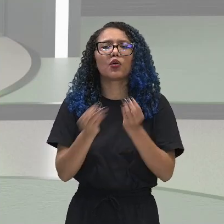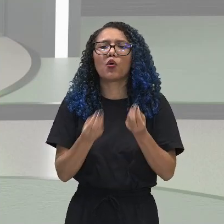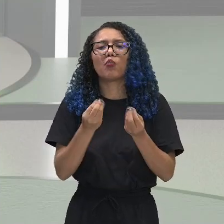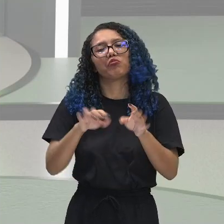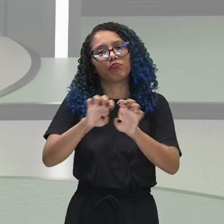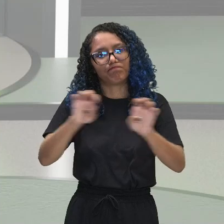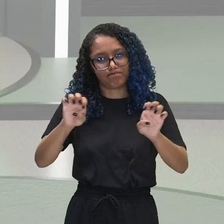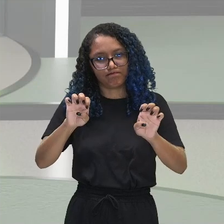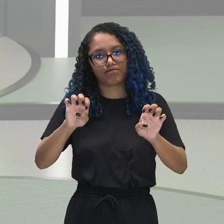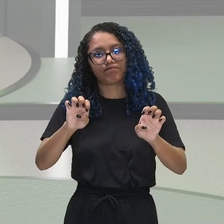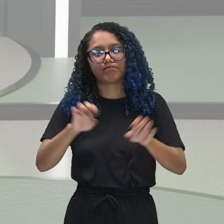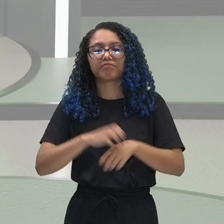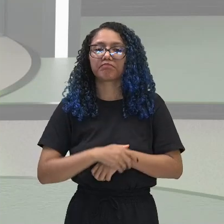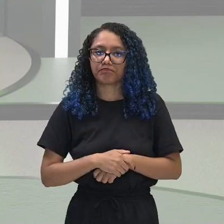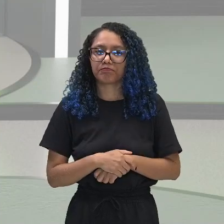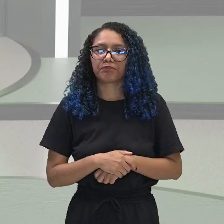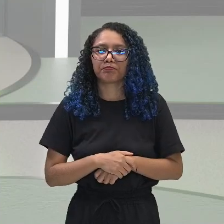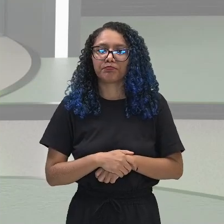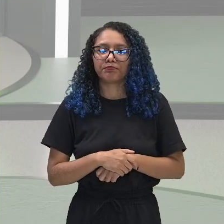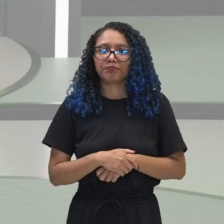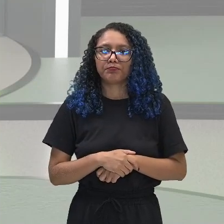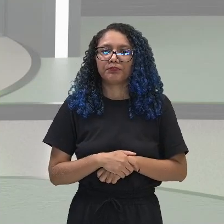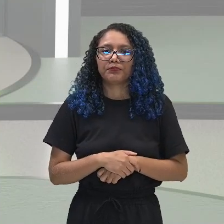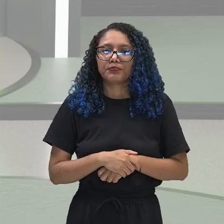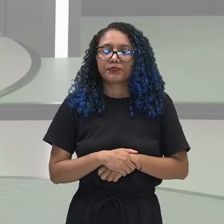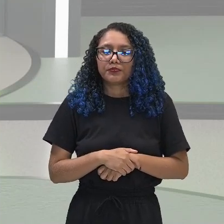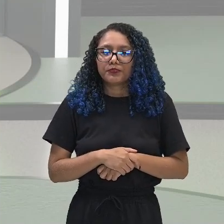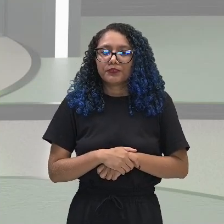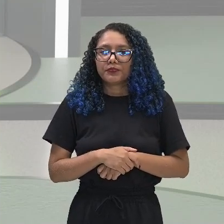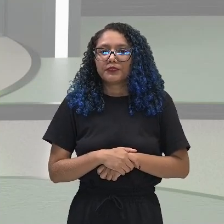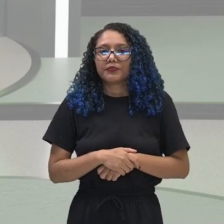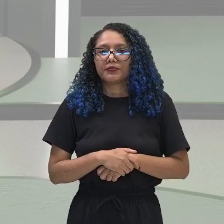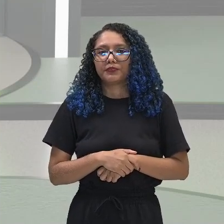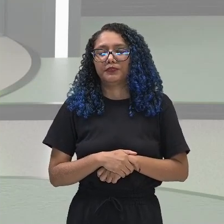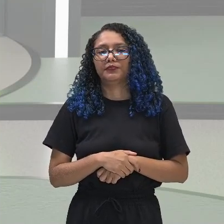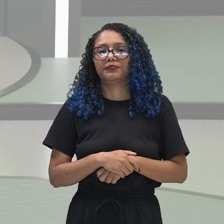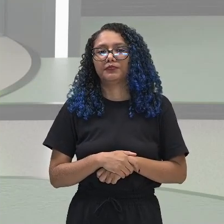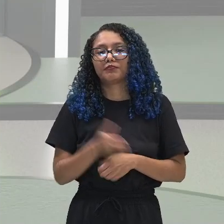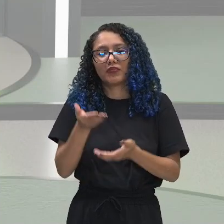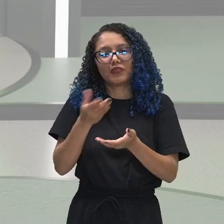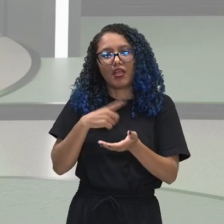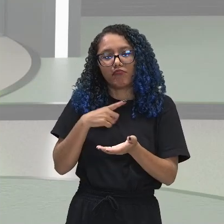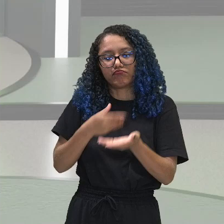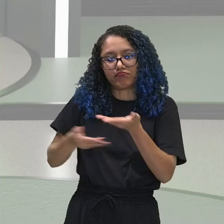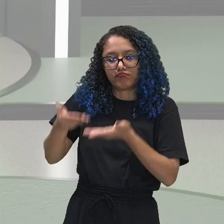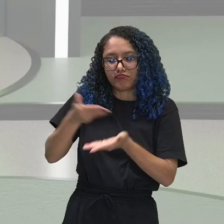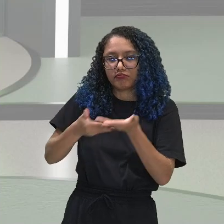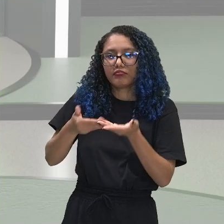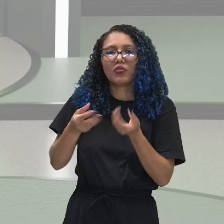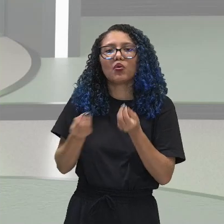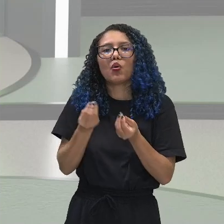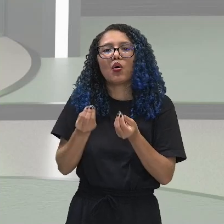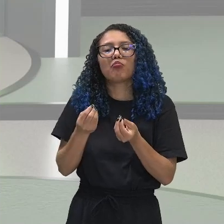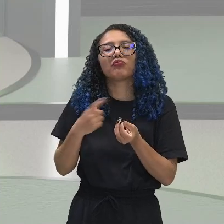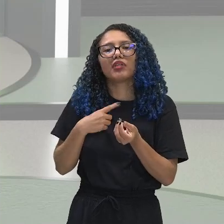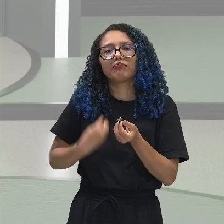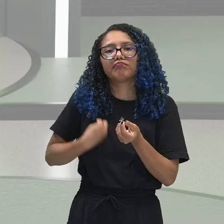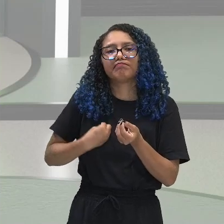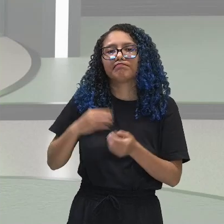é intermediada dentro dos organismos por enzimas, né? Essas enzimas, elas podem estar